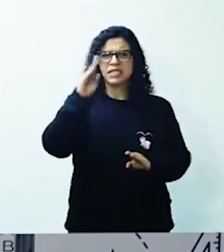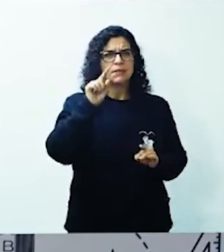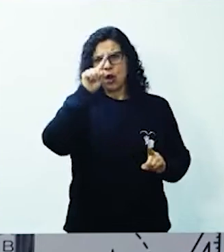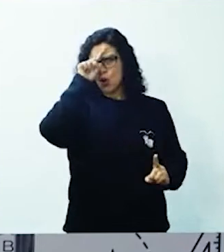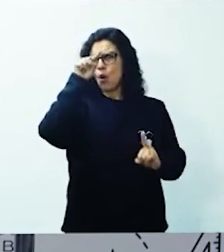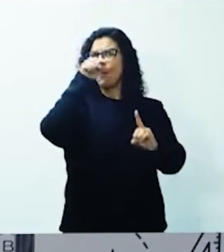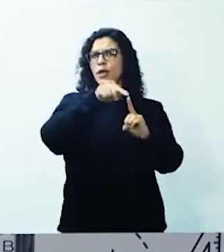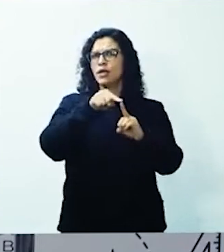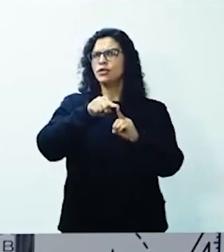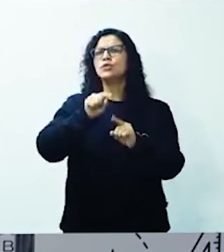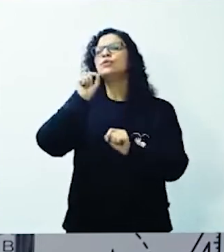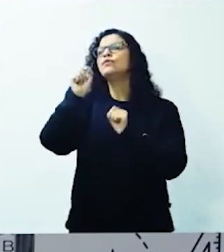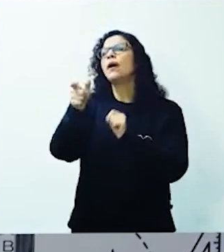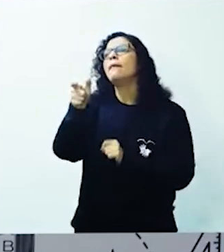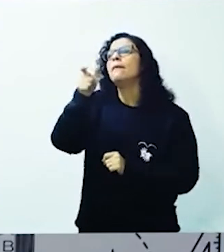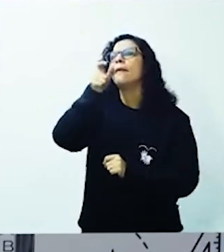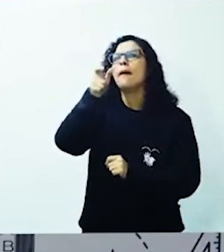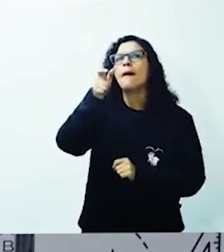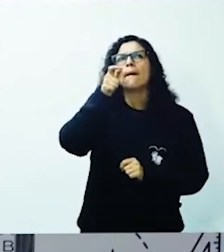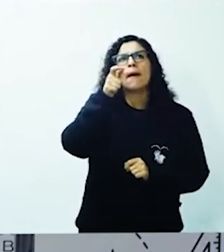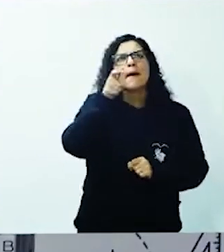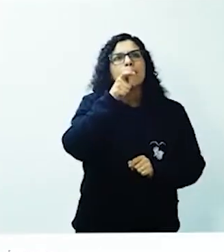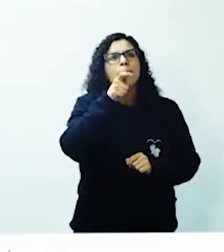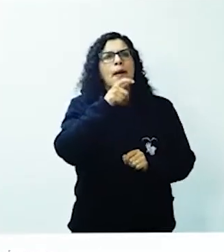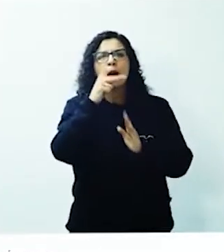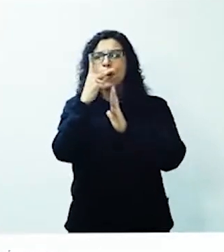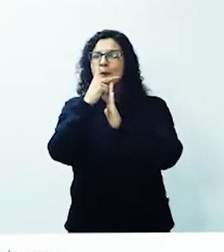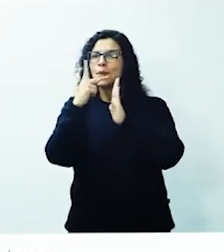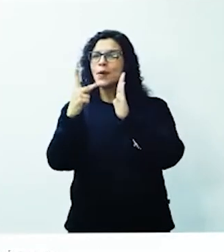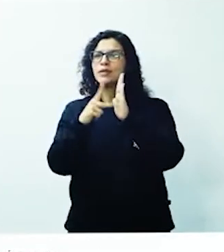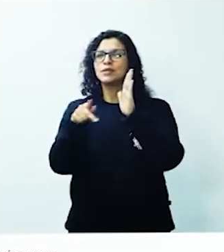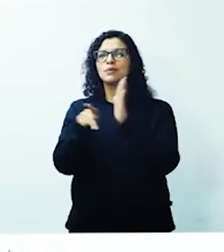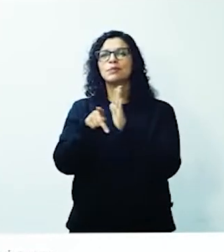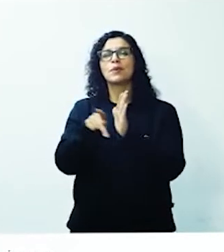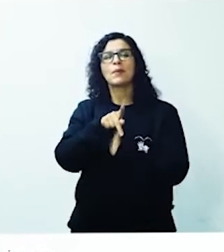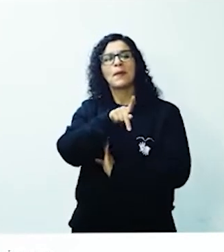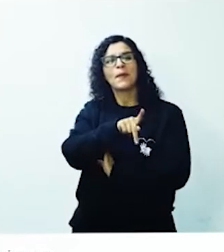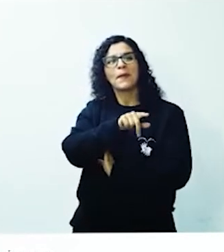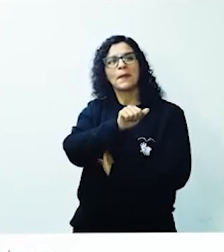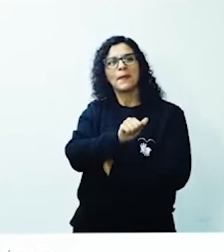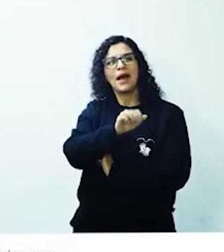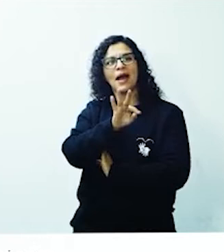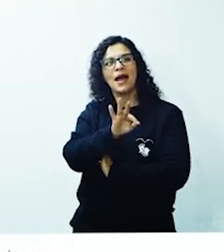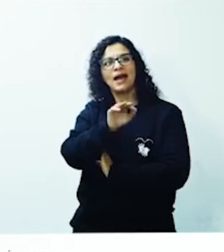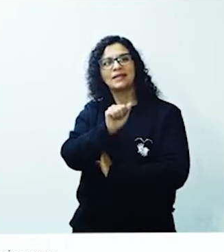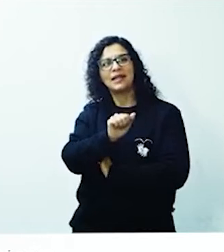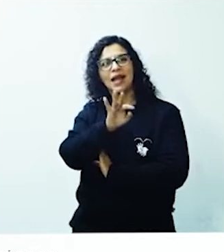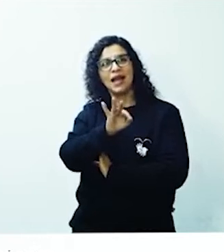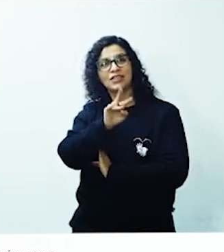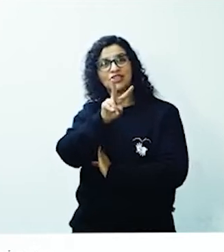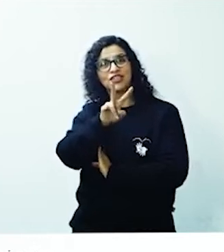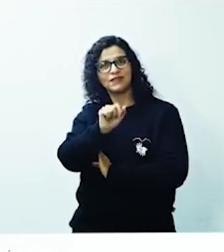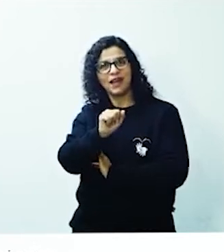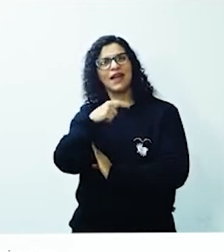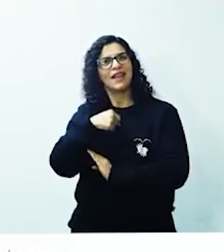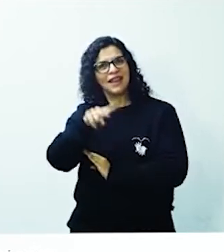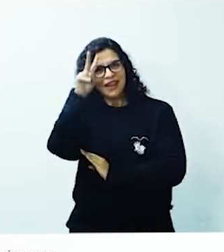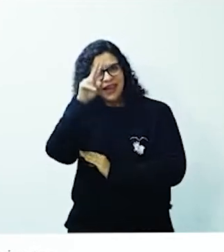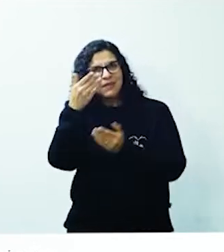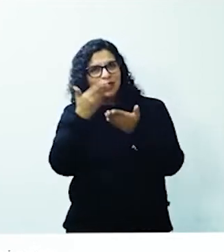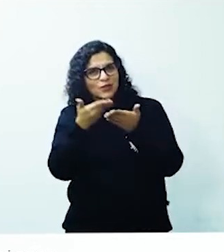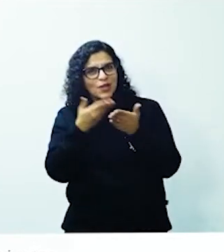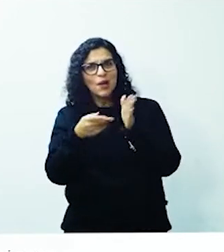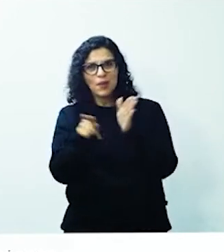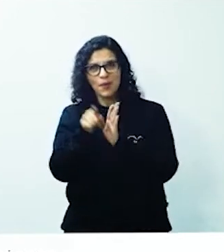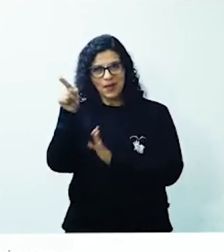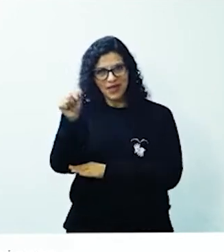de inspiração a poesia de quem? De Patativa do Assaré. Lembra que nós falamos do Patativa